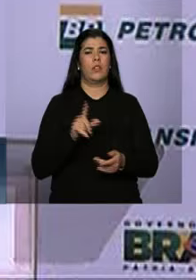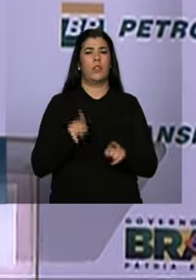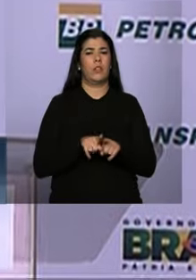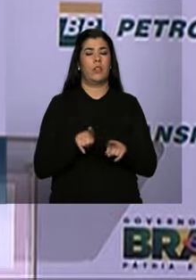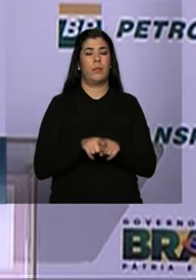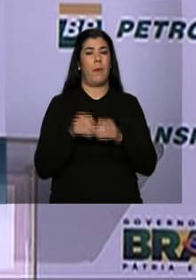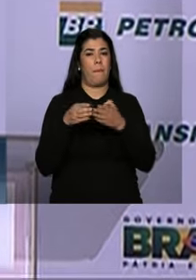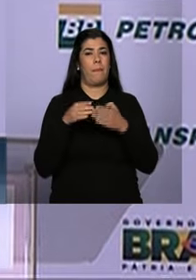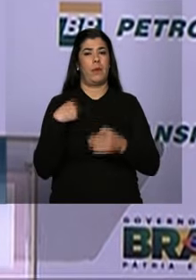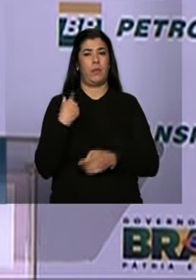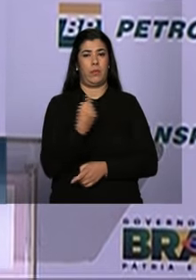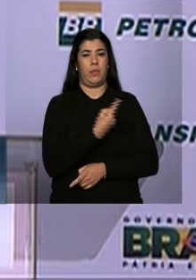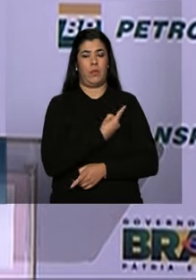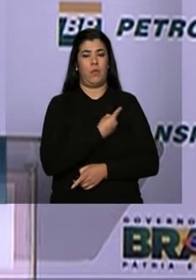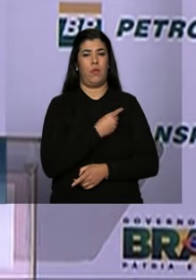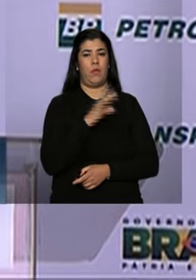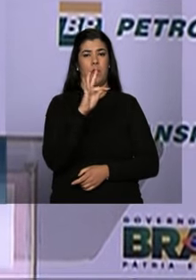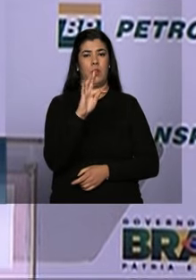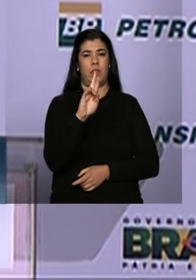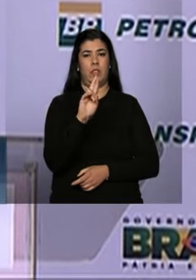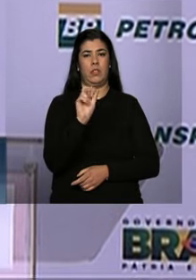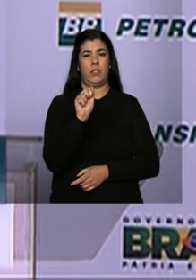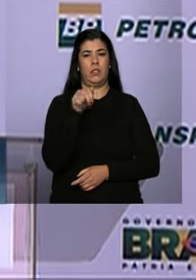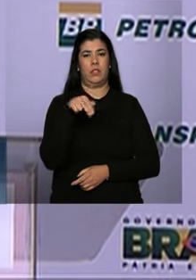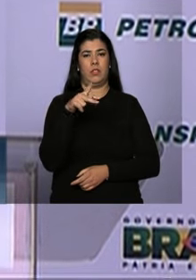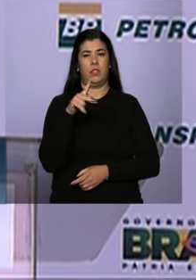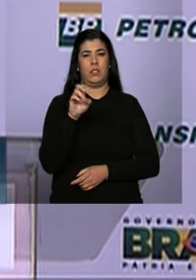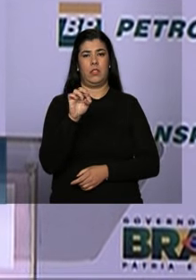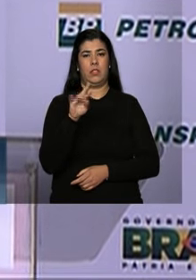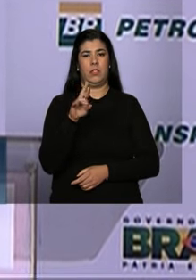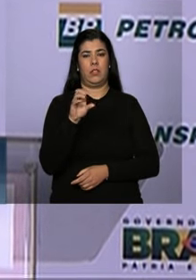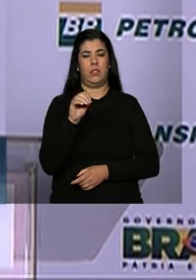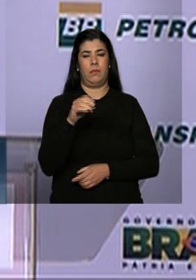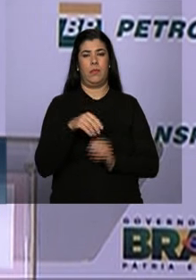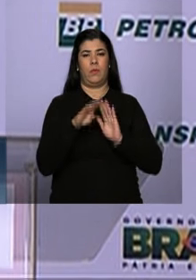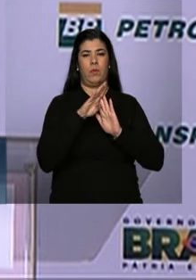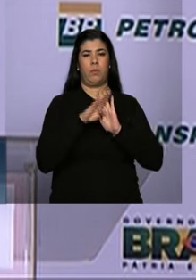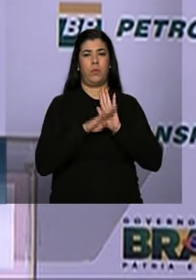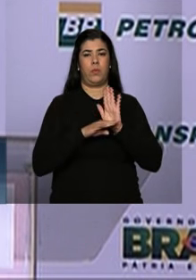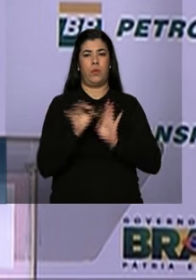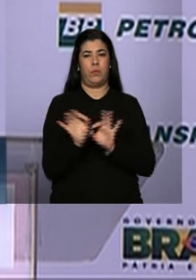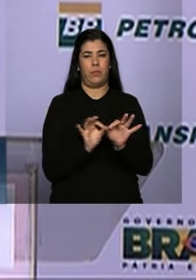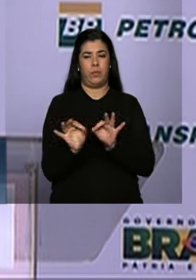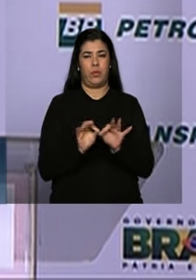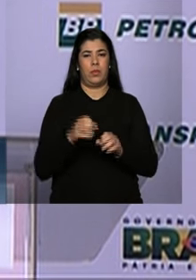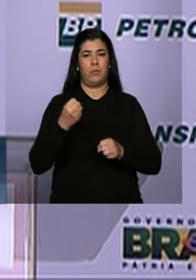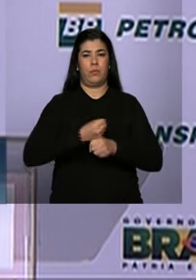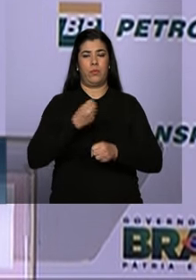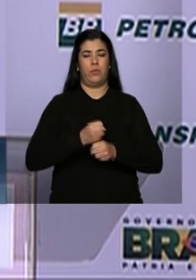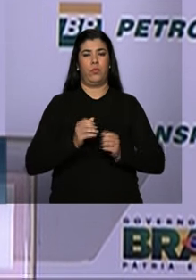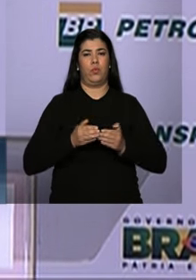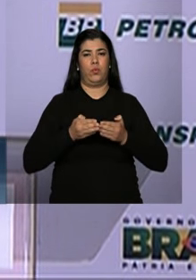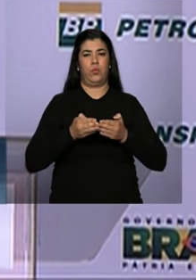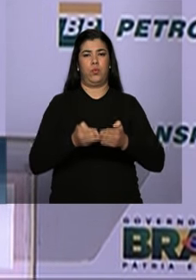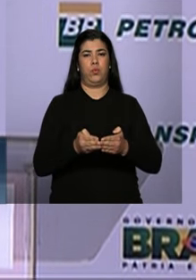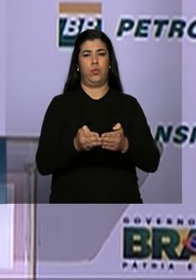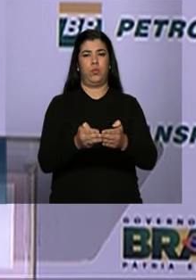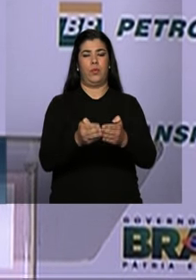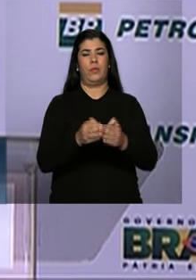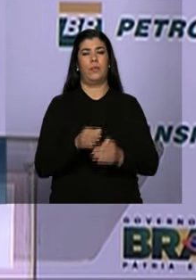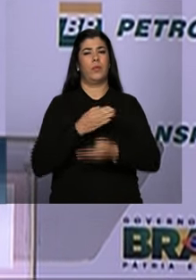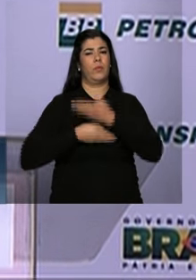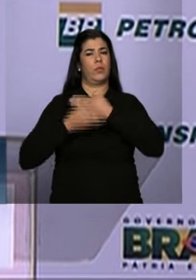Transpetro que fizesse um programa para fazer a aquisição desses navios. Desde lá, dessa época,